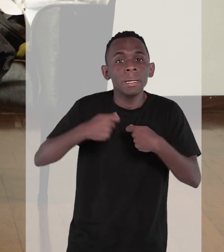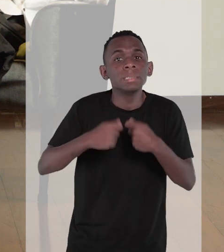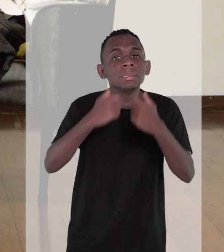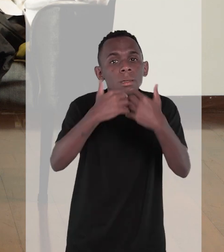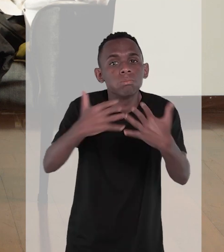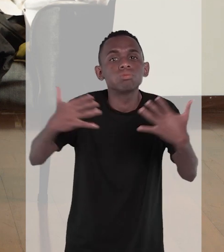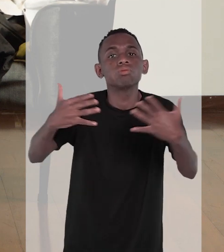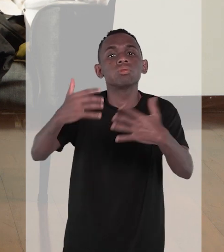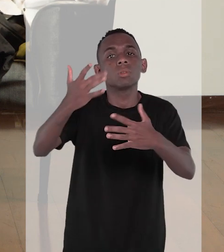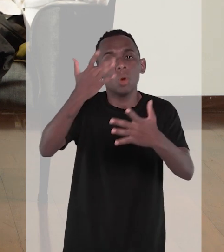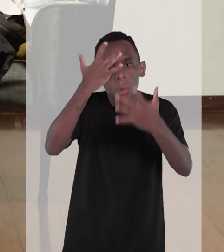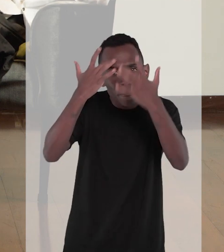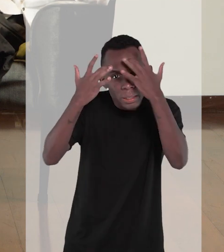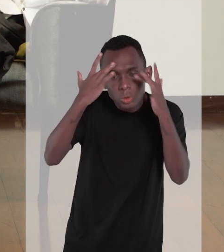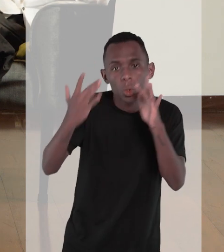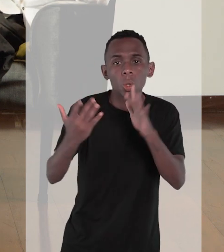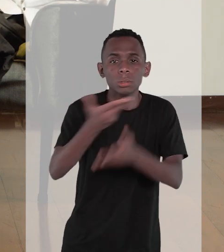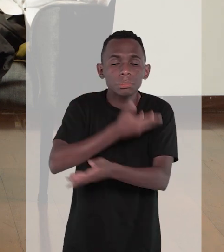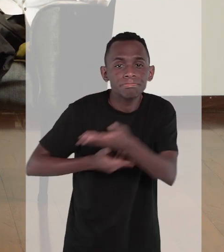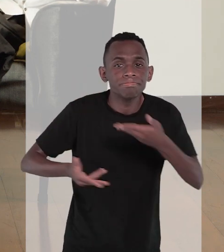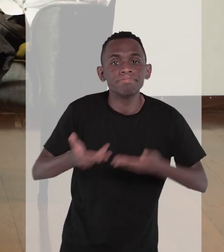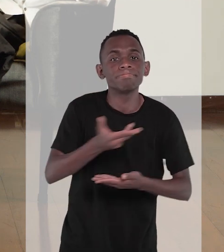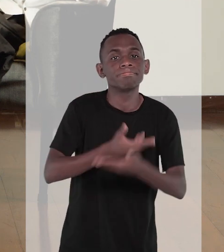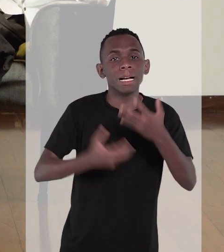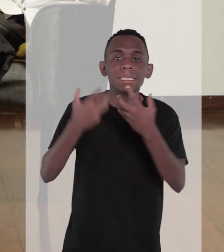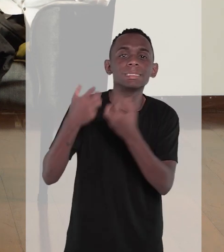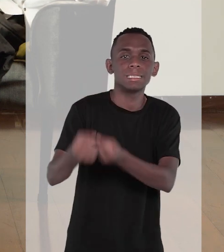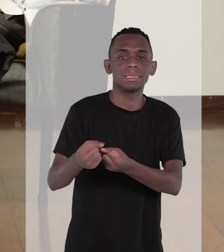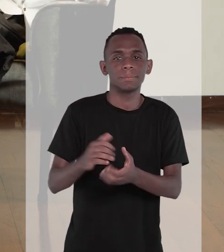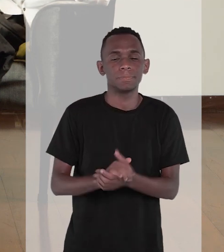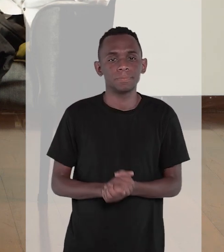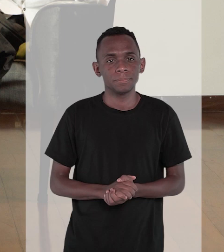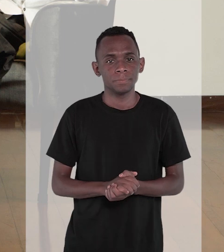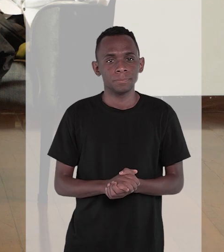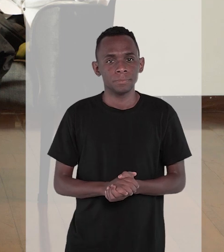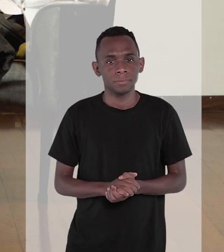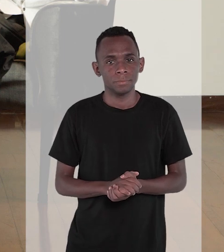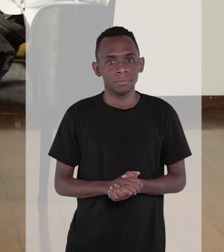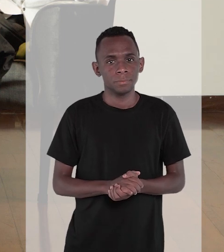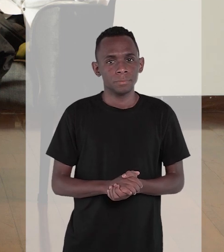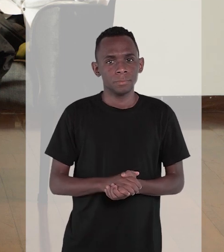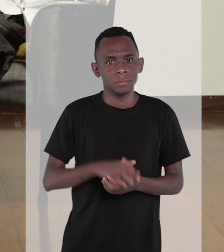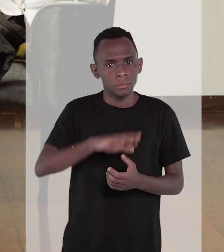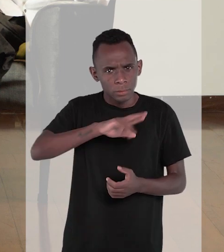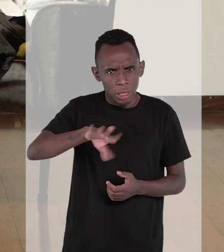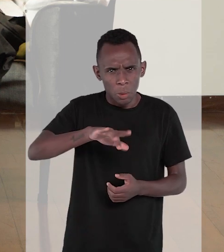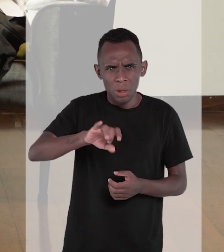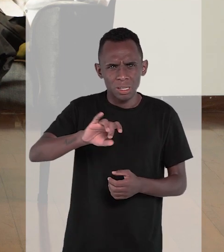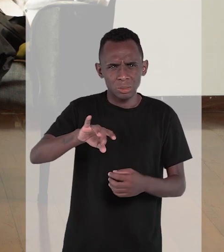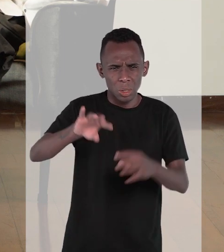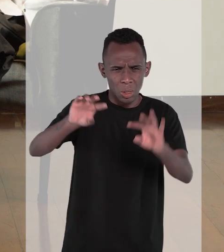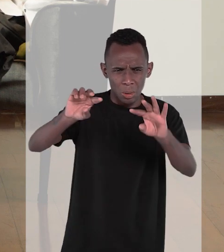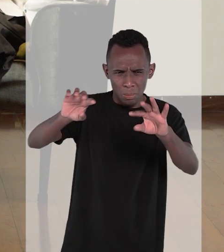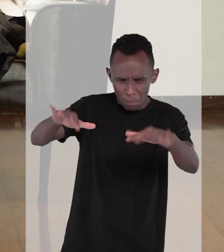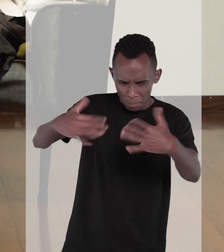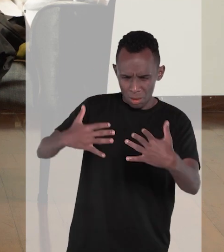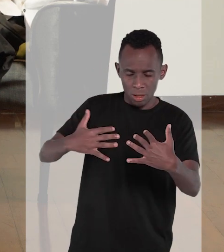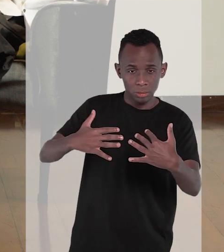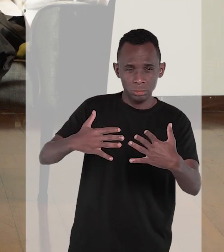no outro. Então, eu tenho como princípio não alugar vocês à